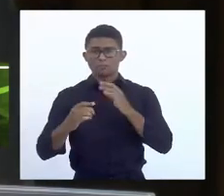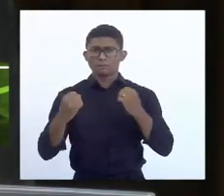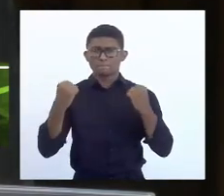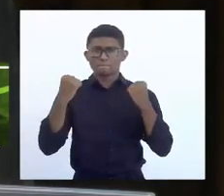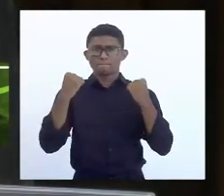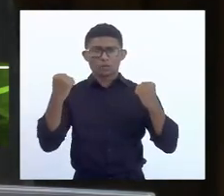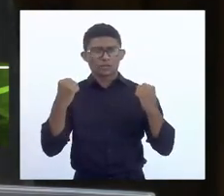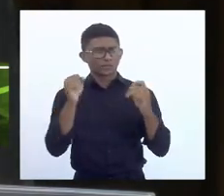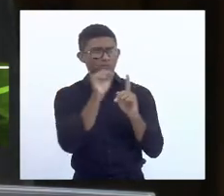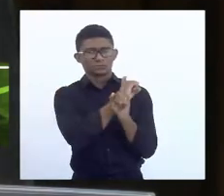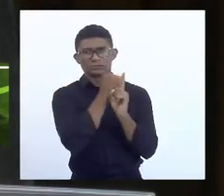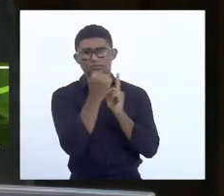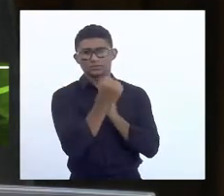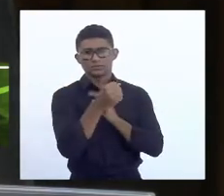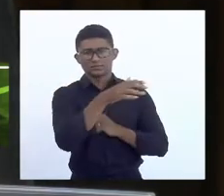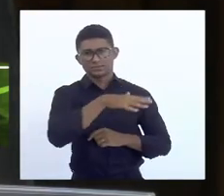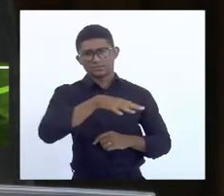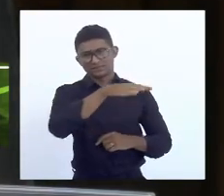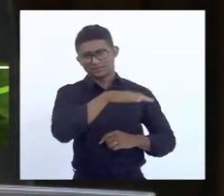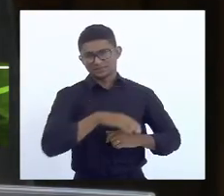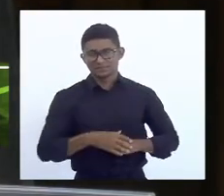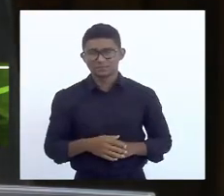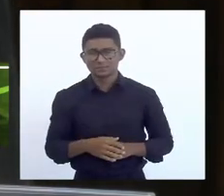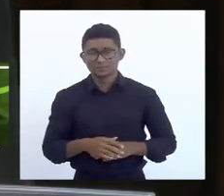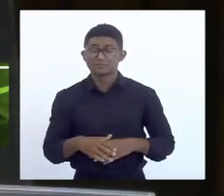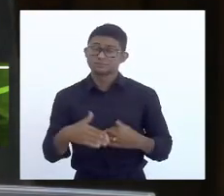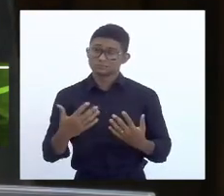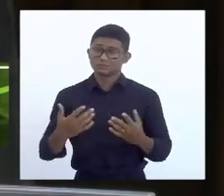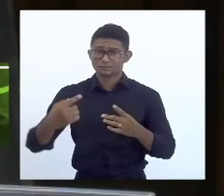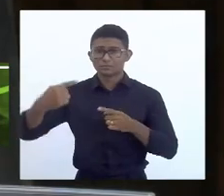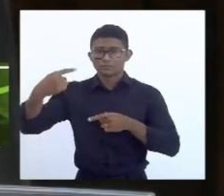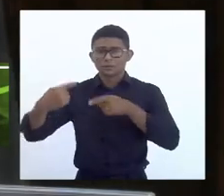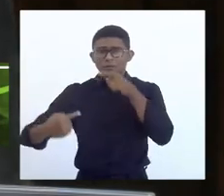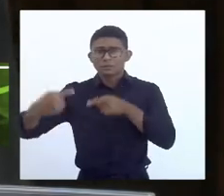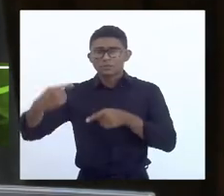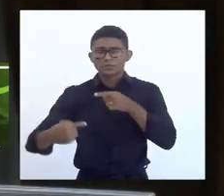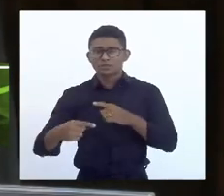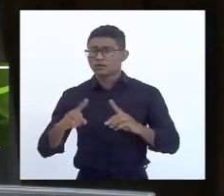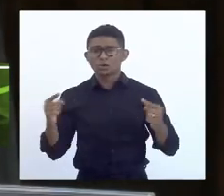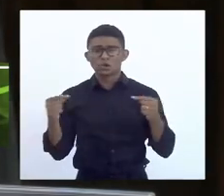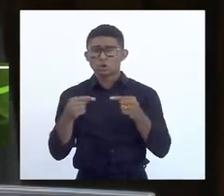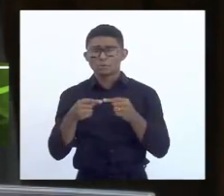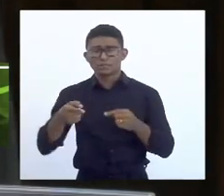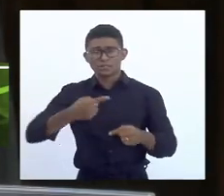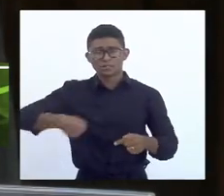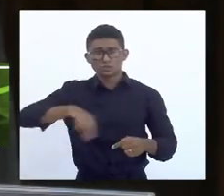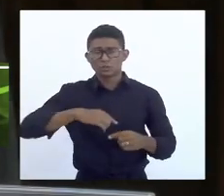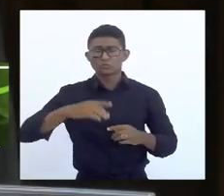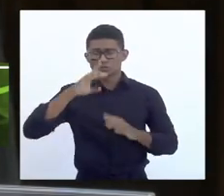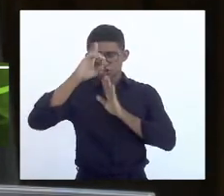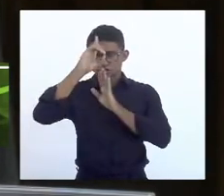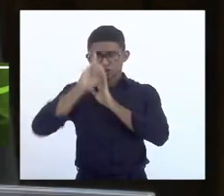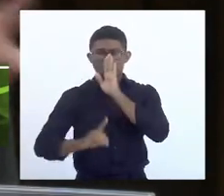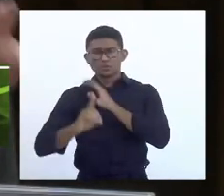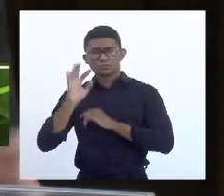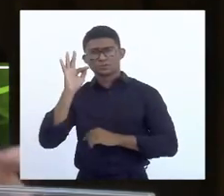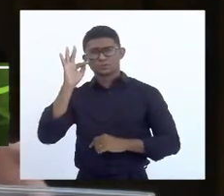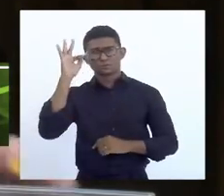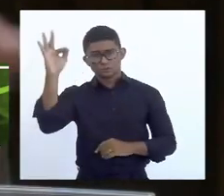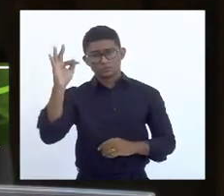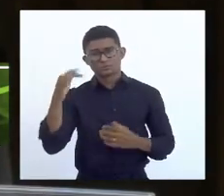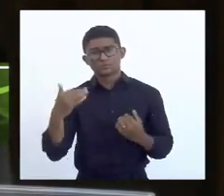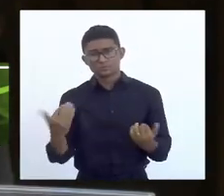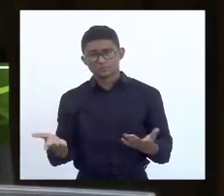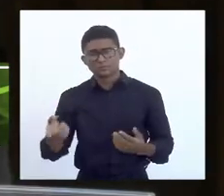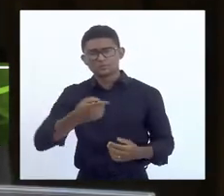na sociedade. Portanto, a política é o nosso direito de disputar o nosso futuro. Portanto, a nossa